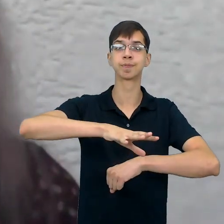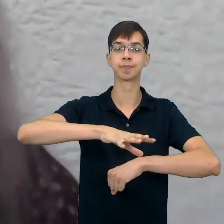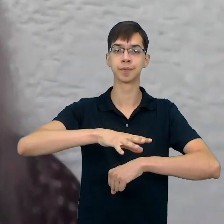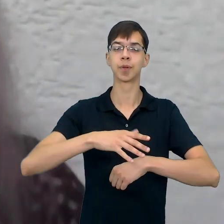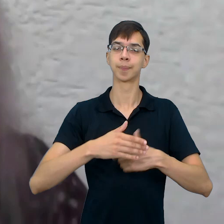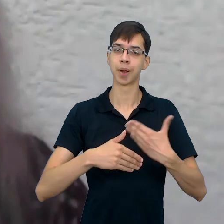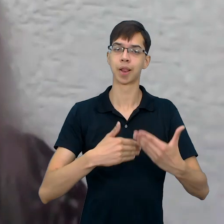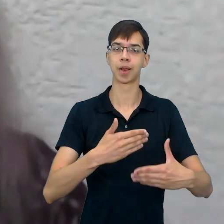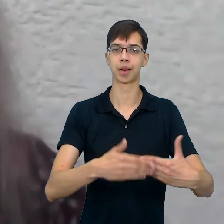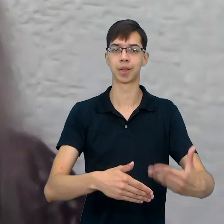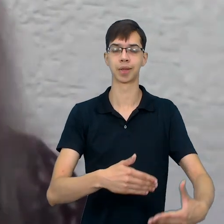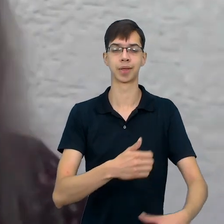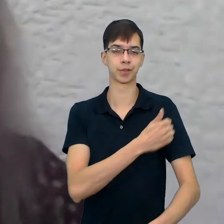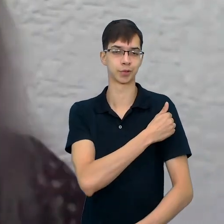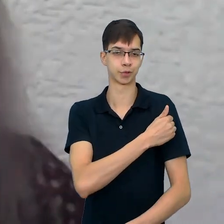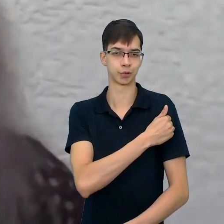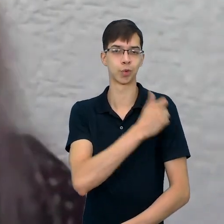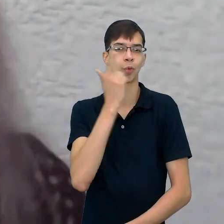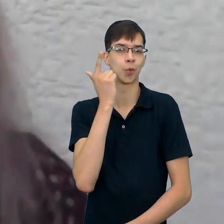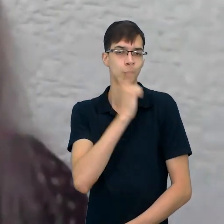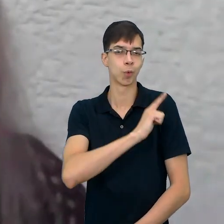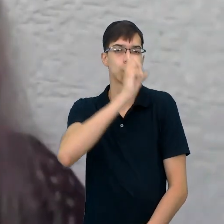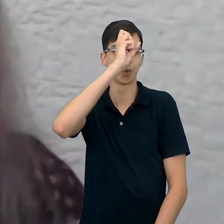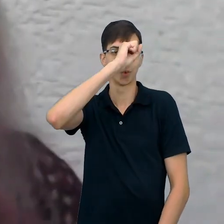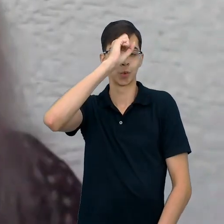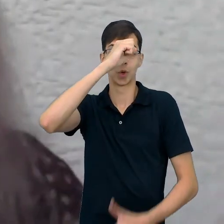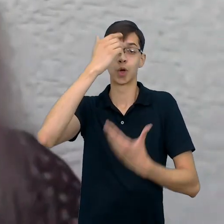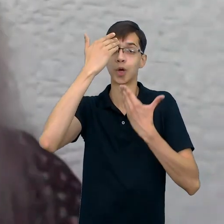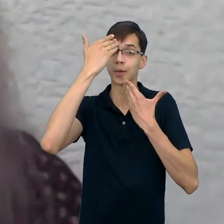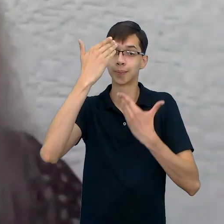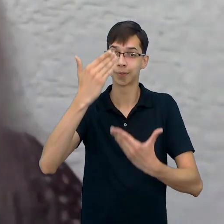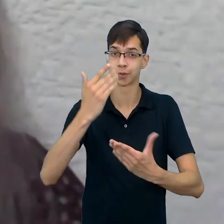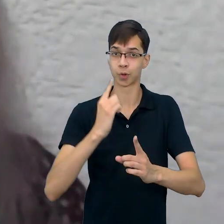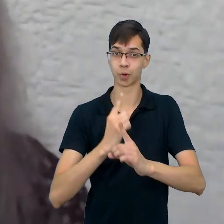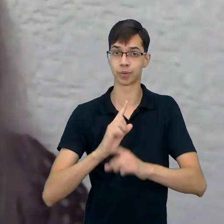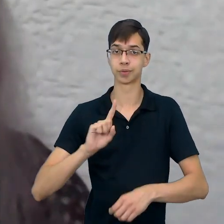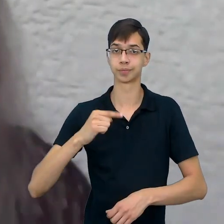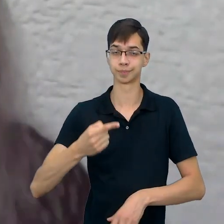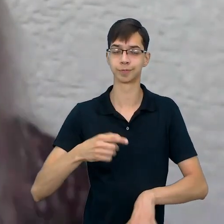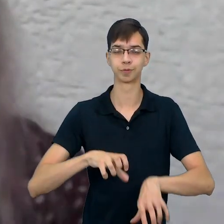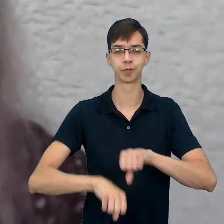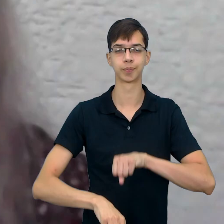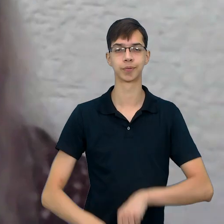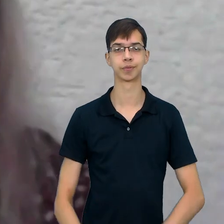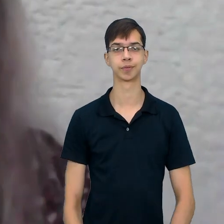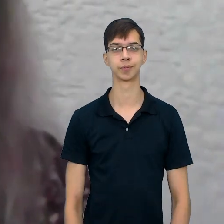aprender. Muito obrigada e até a nossa próxima formação.